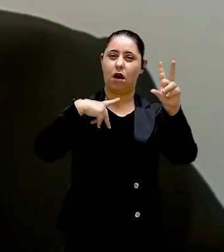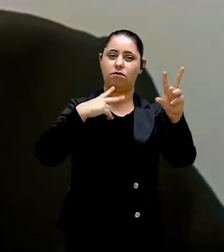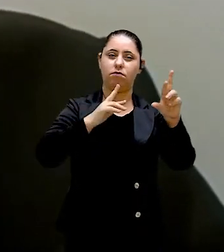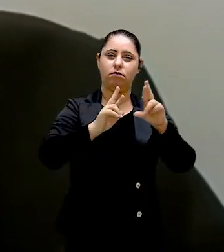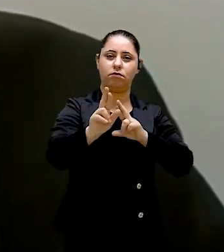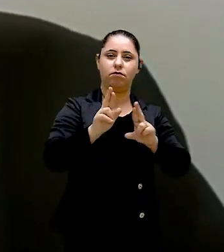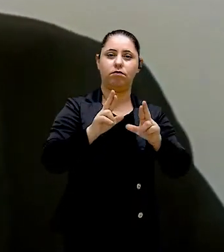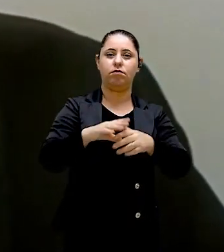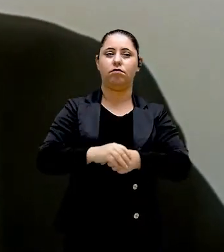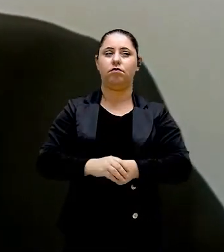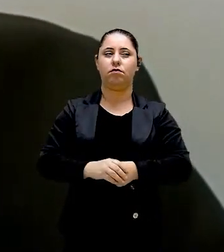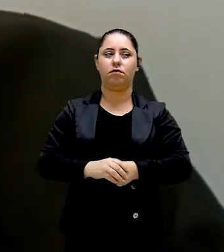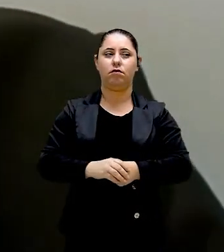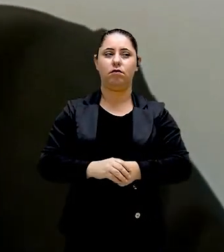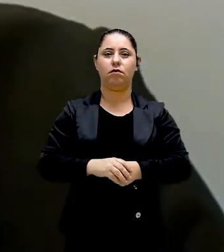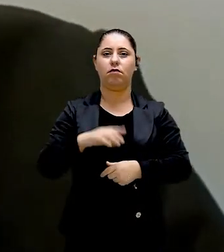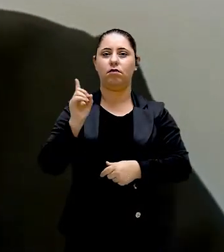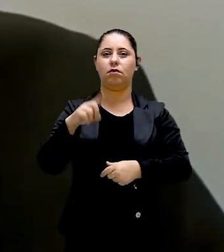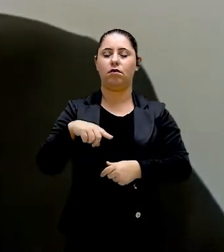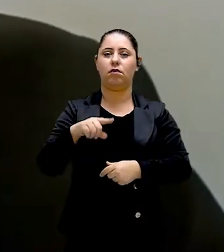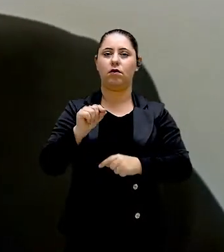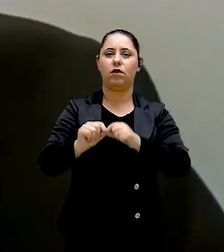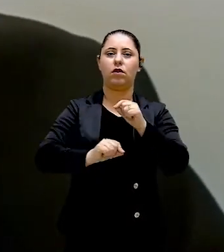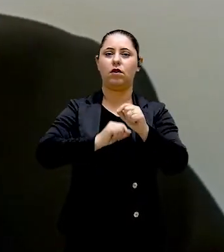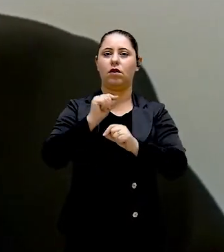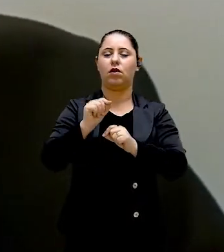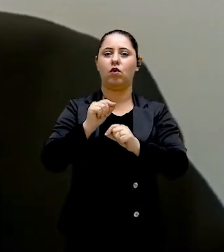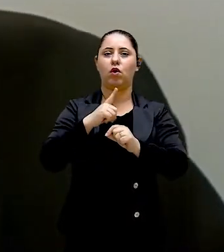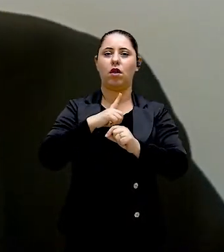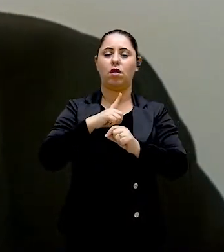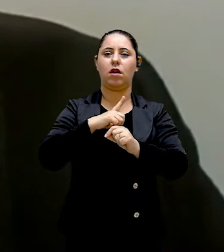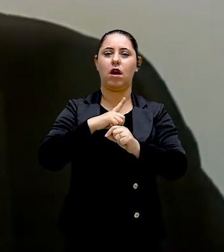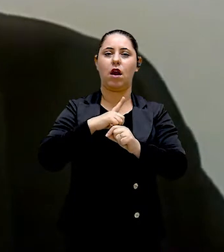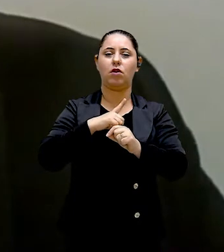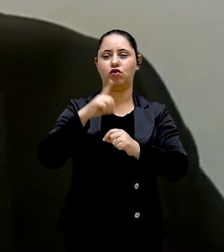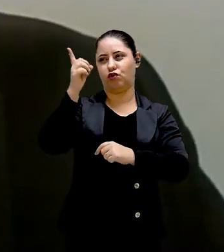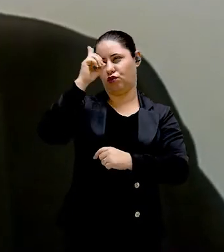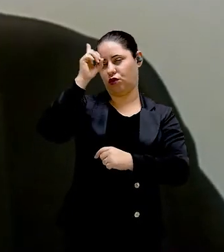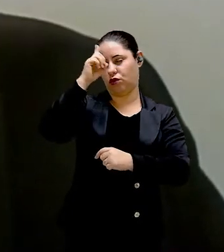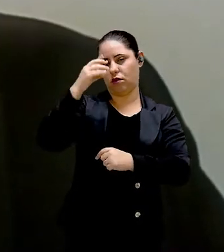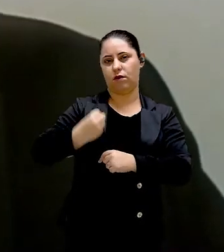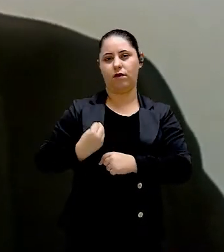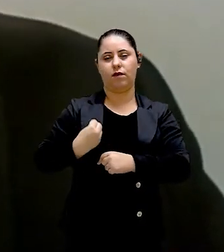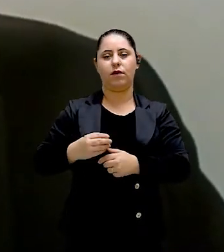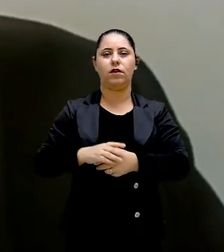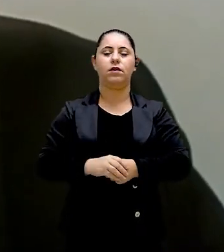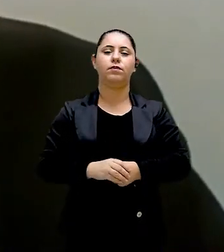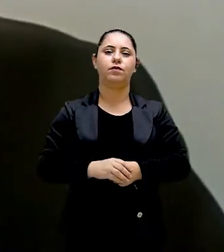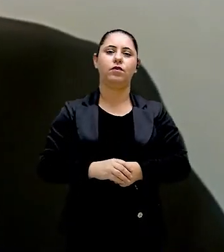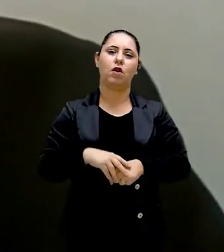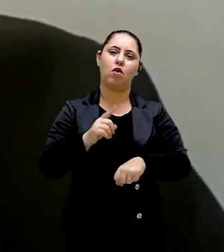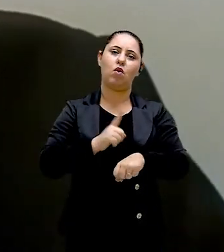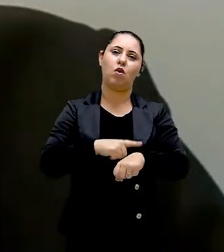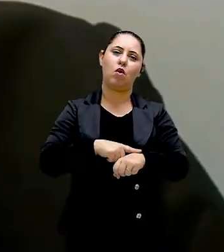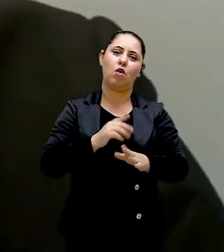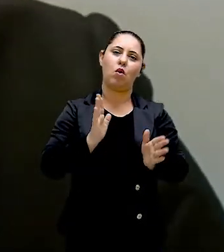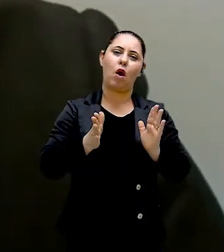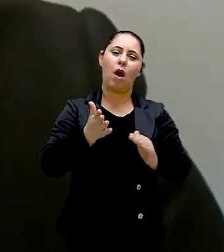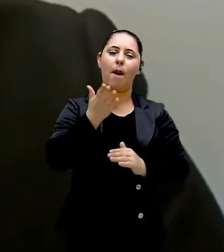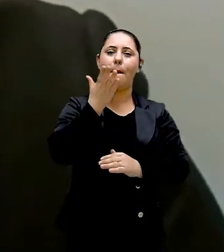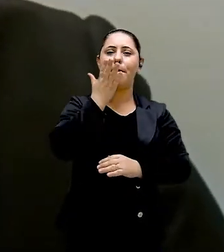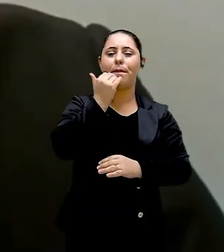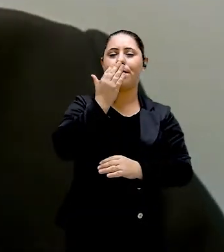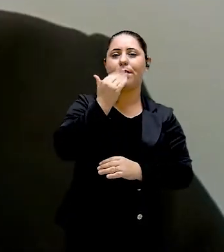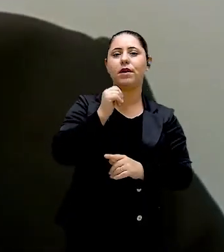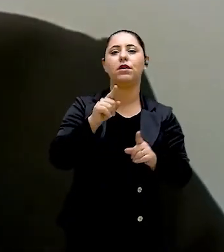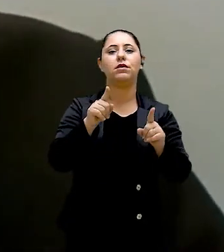com a nossa rotina cotidiana. Desde a nossa alimentação,